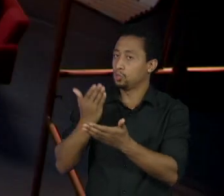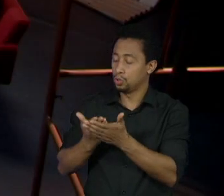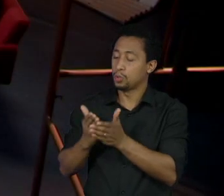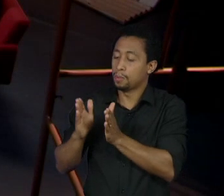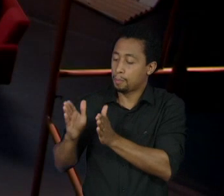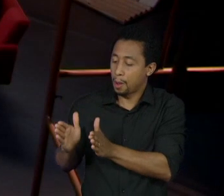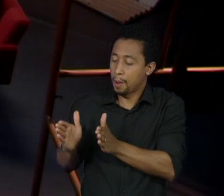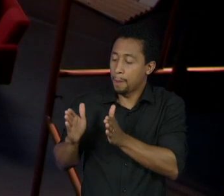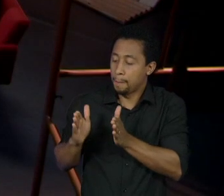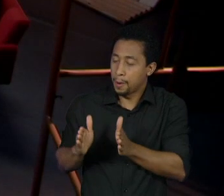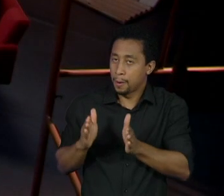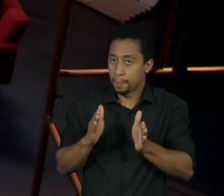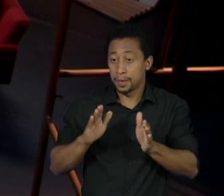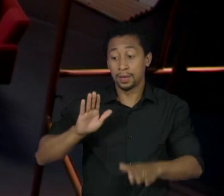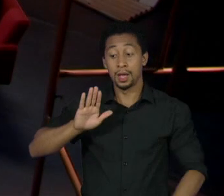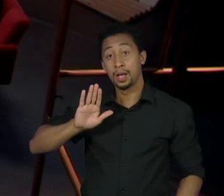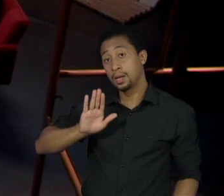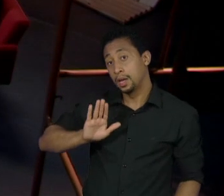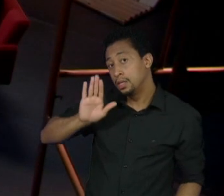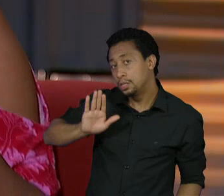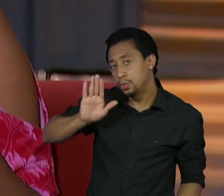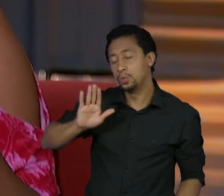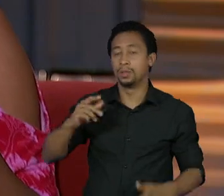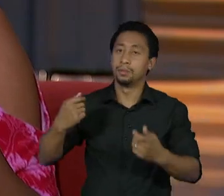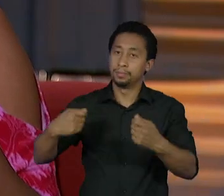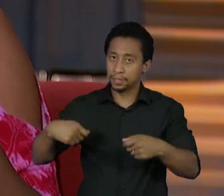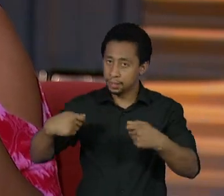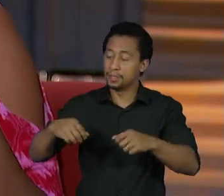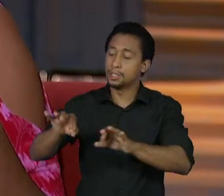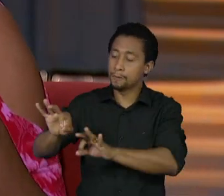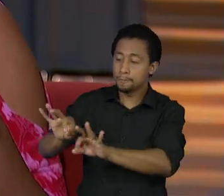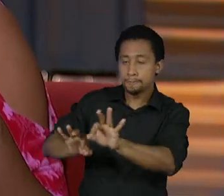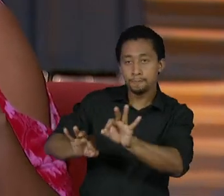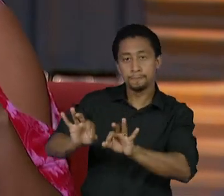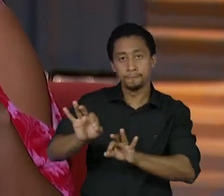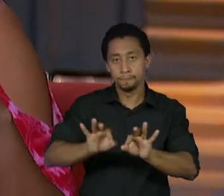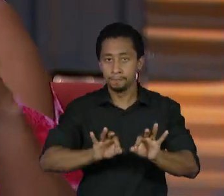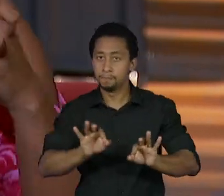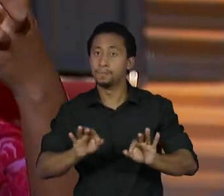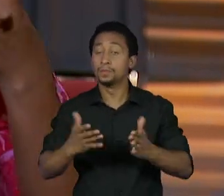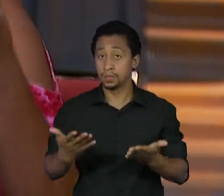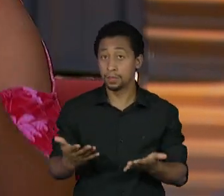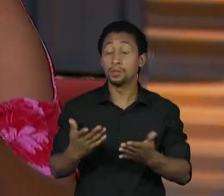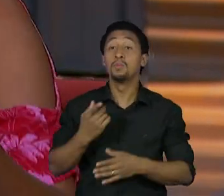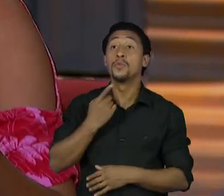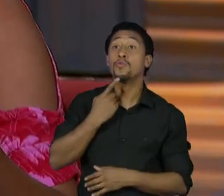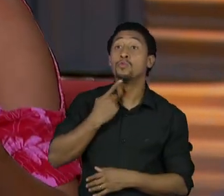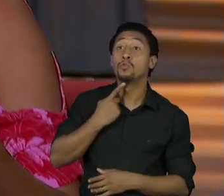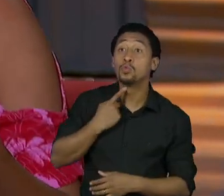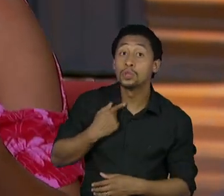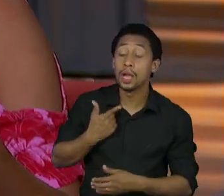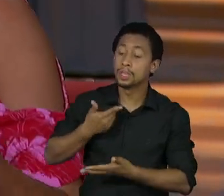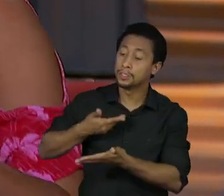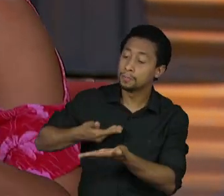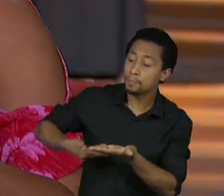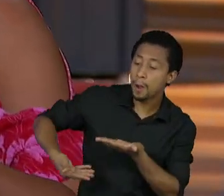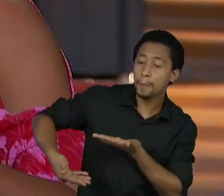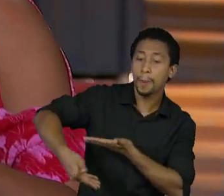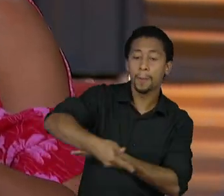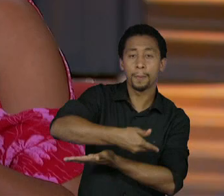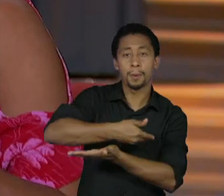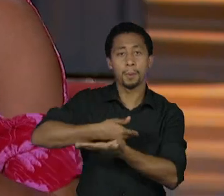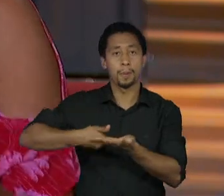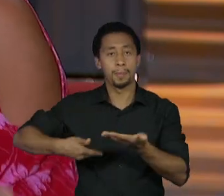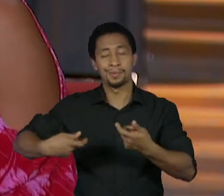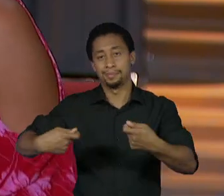for, ela é um processo coletivo, né? Ela precisa ser resultado de uma vontade de uma série de pessoas, porque eu